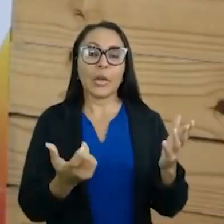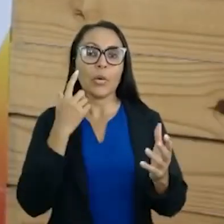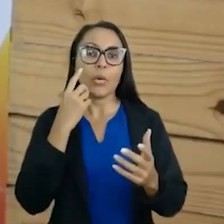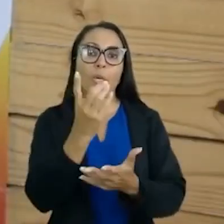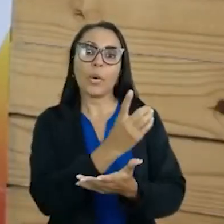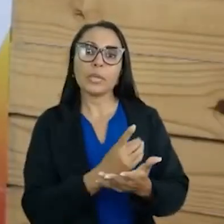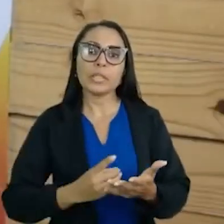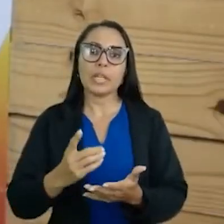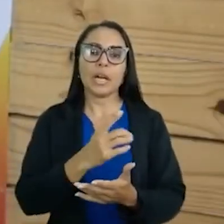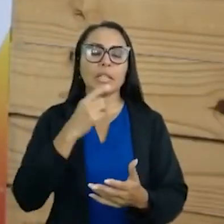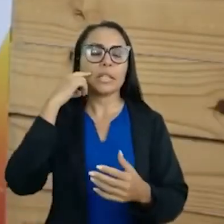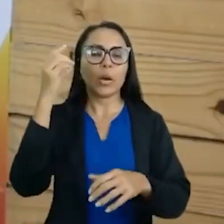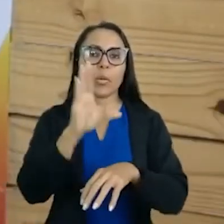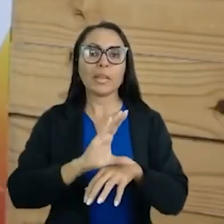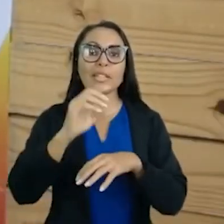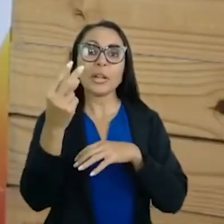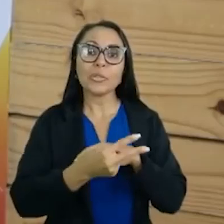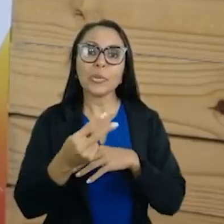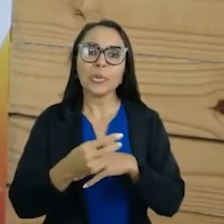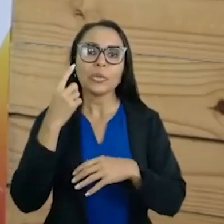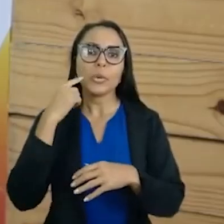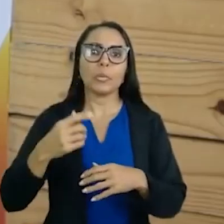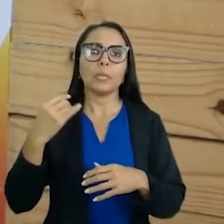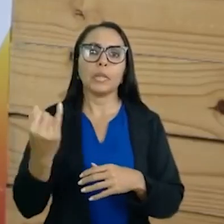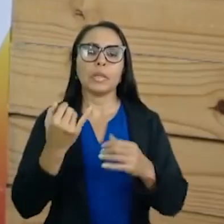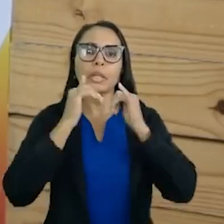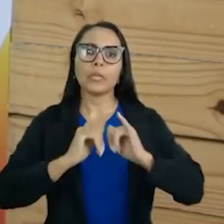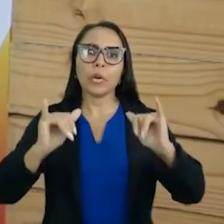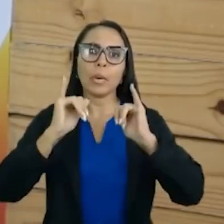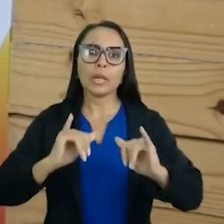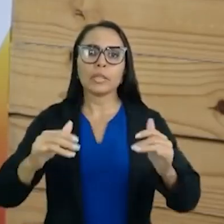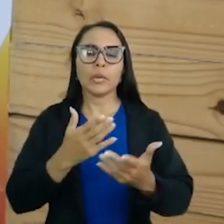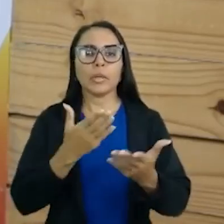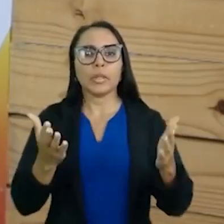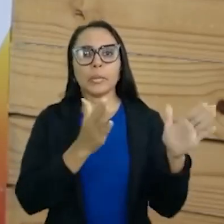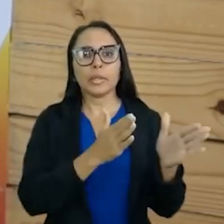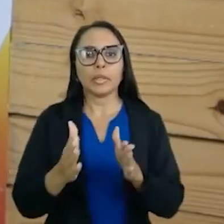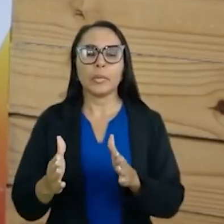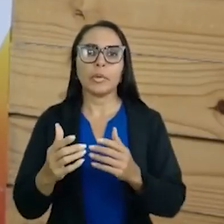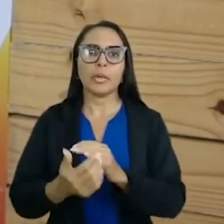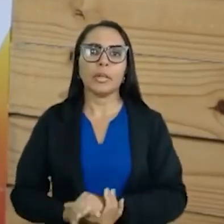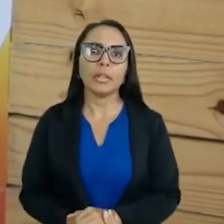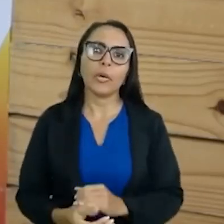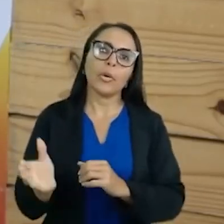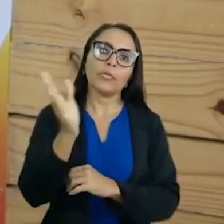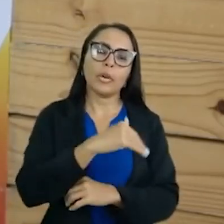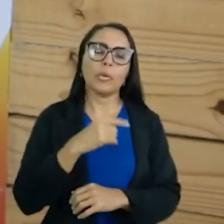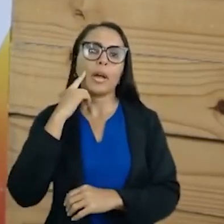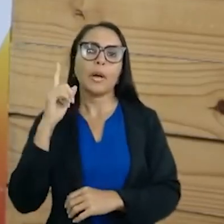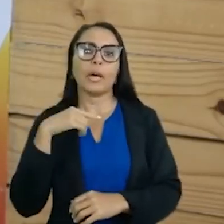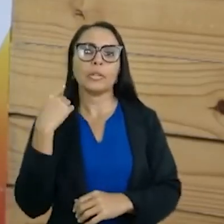sai, na competência número 2, aplicar princípios da arquitetura da informação e artefatos para web. Então vamos lá para a